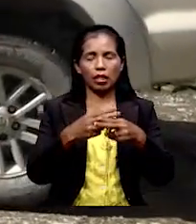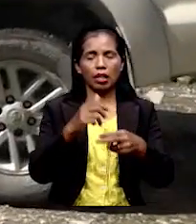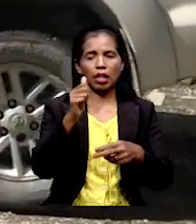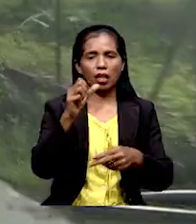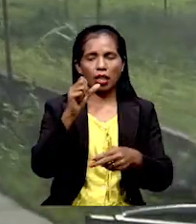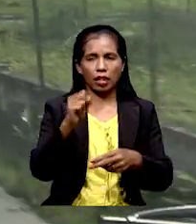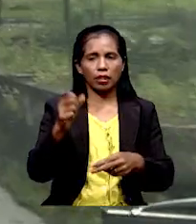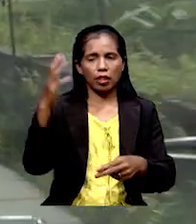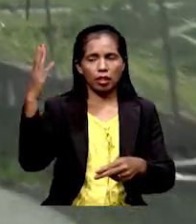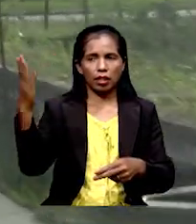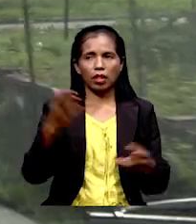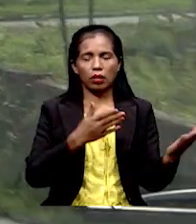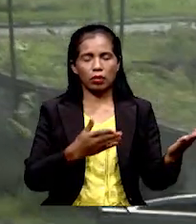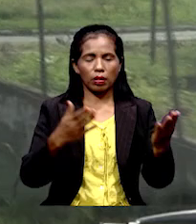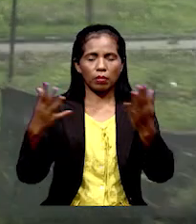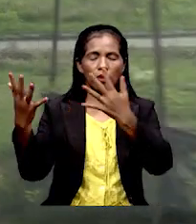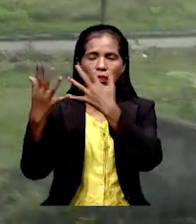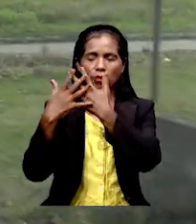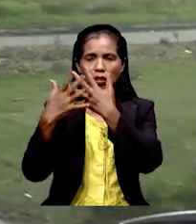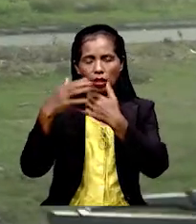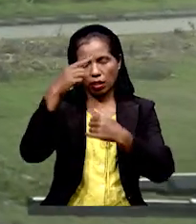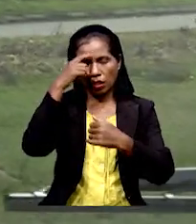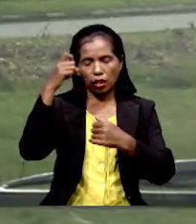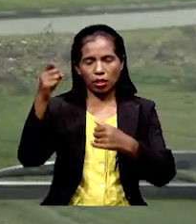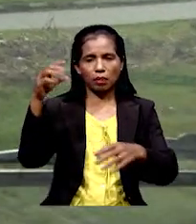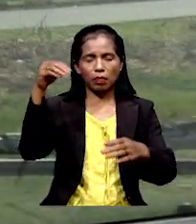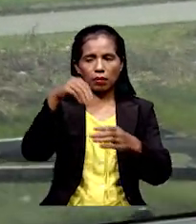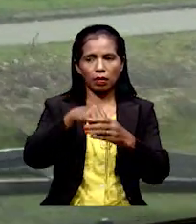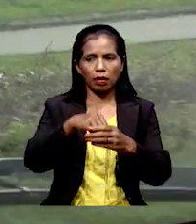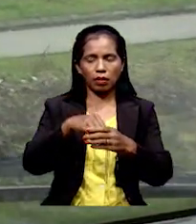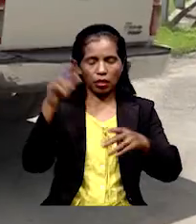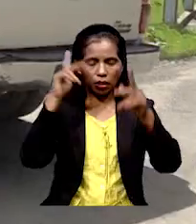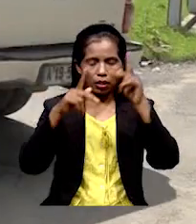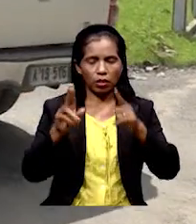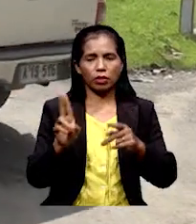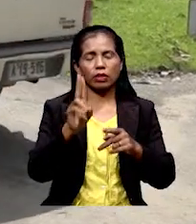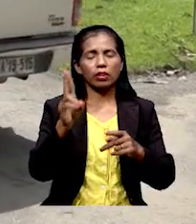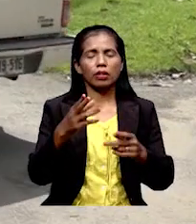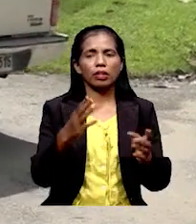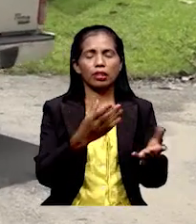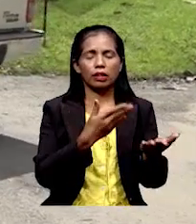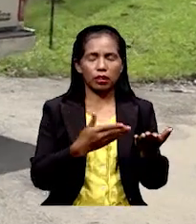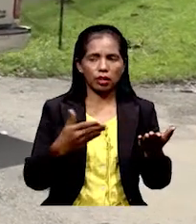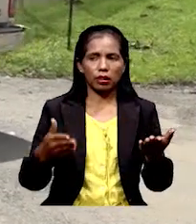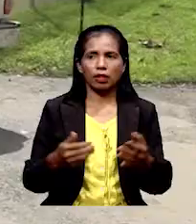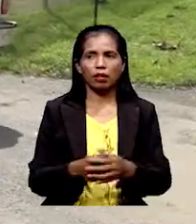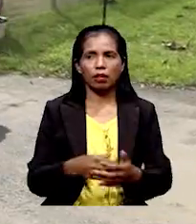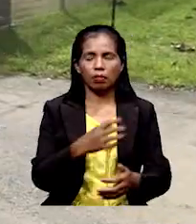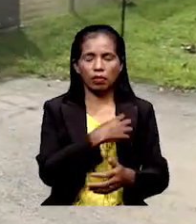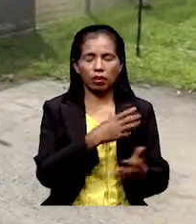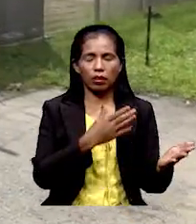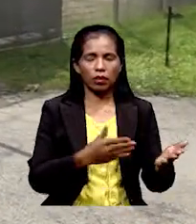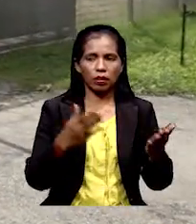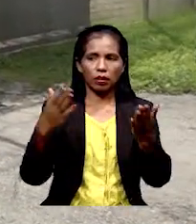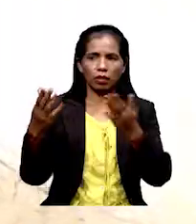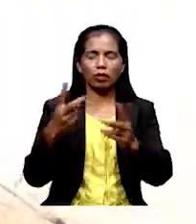area Lurmata ho di lori ba prisão Pecora tama disconfia komete iha kaju arma brancas. Molok lori ba prisão, polícia lori uluk suspeito